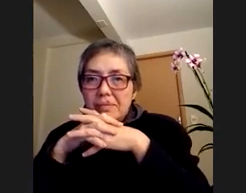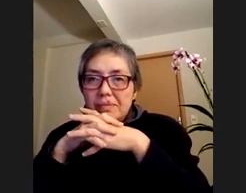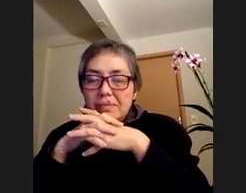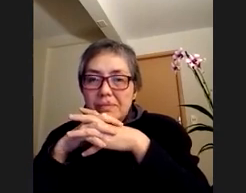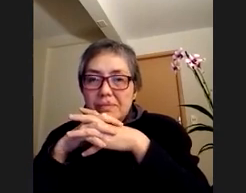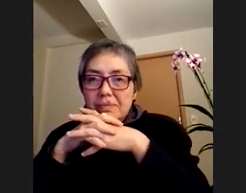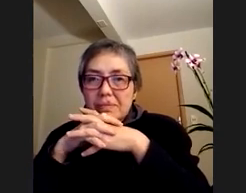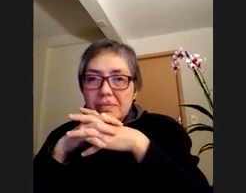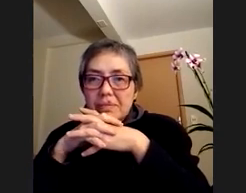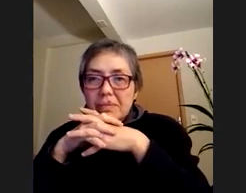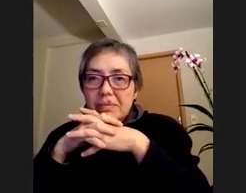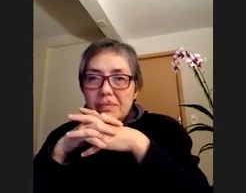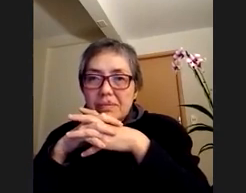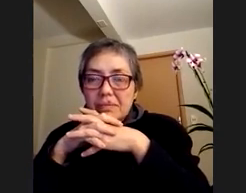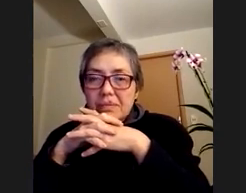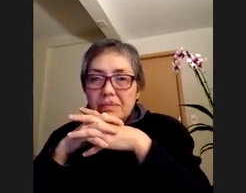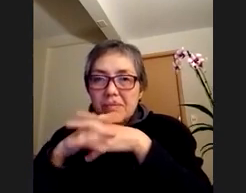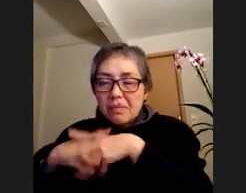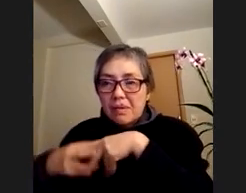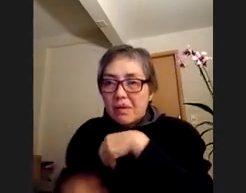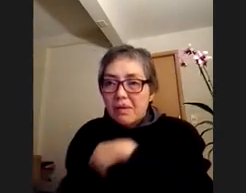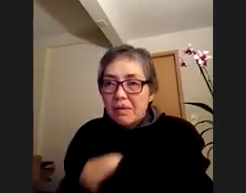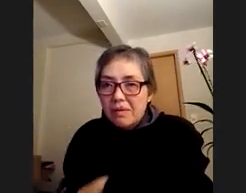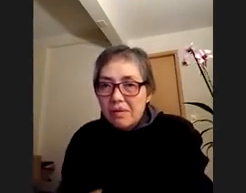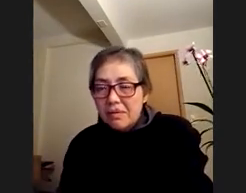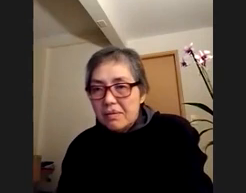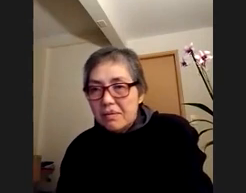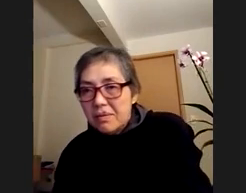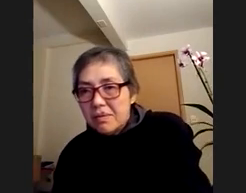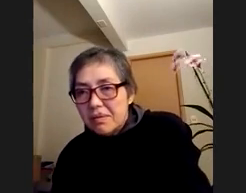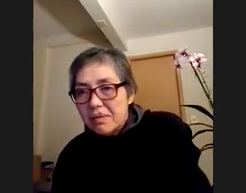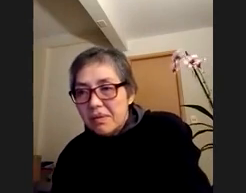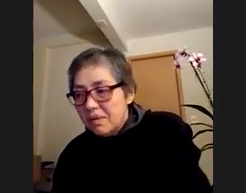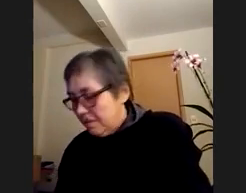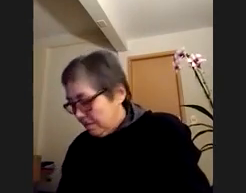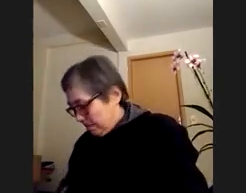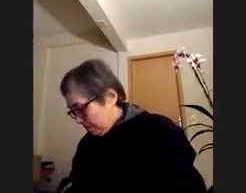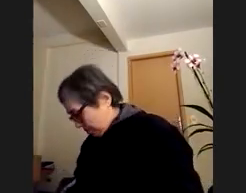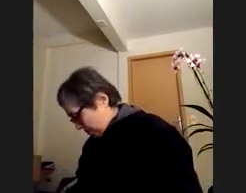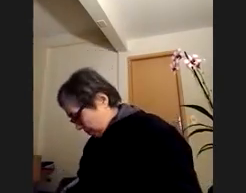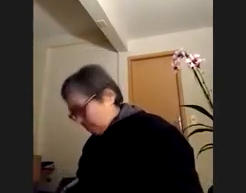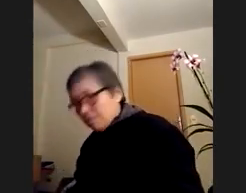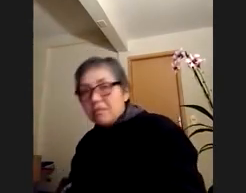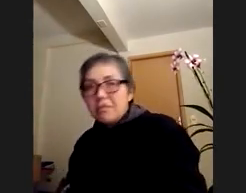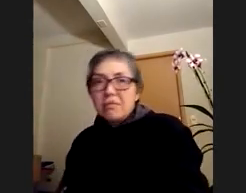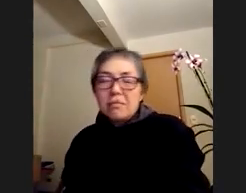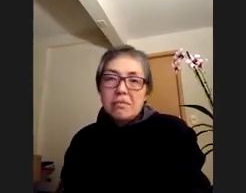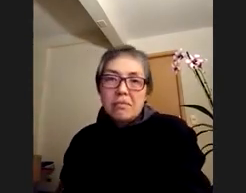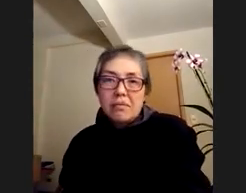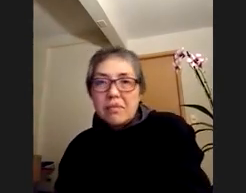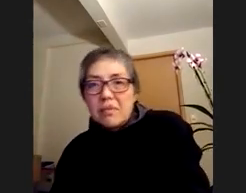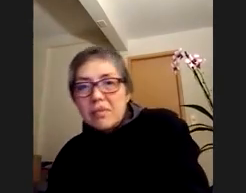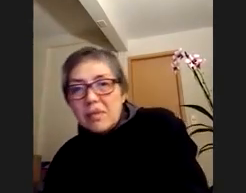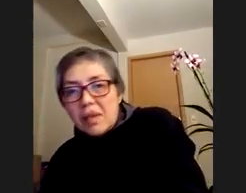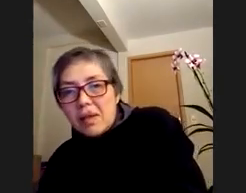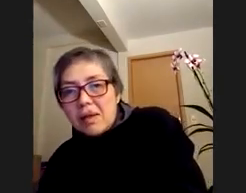junto, olhando, cobrando, dialogando da medida que for possível, essas atitudes e essas ações coletivas,